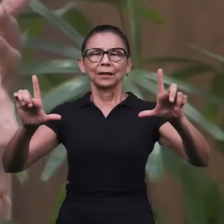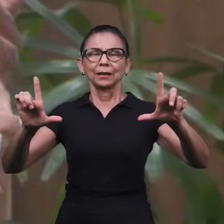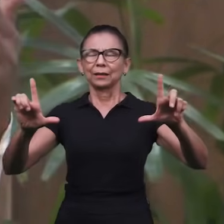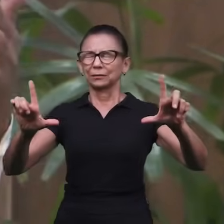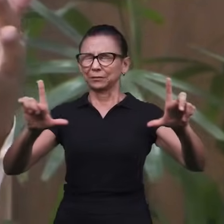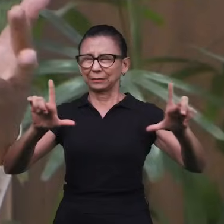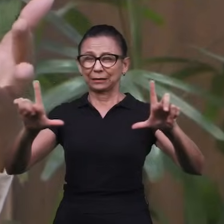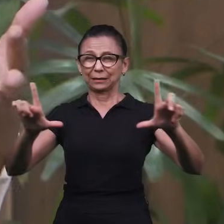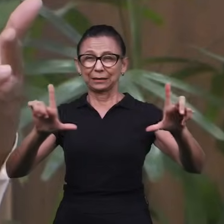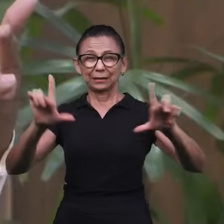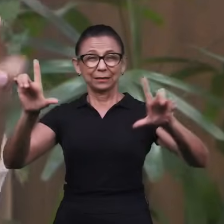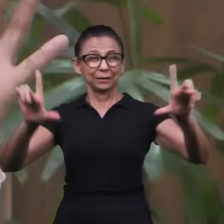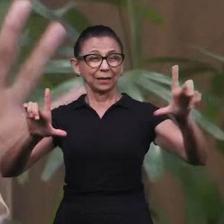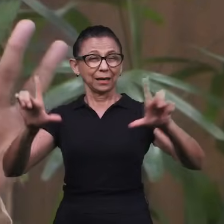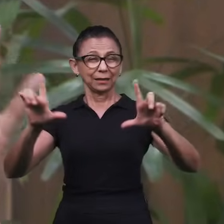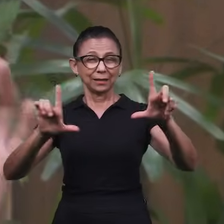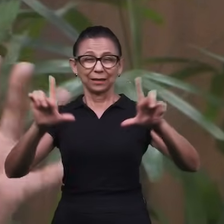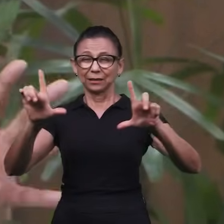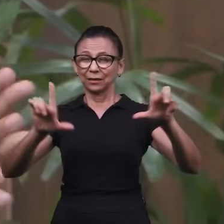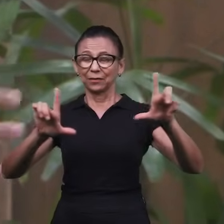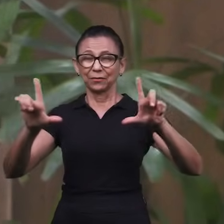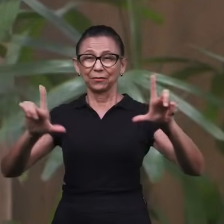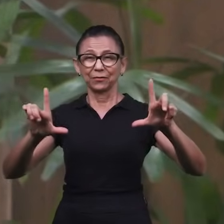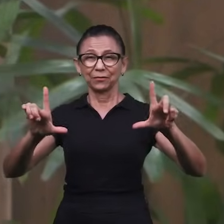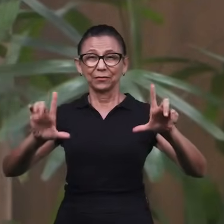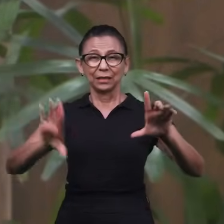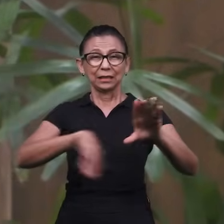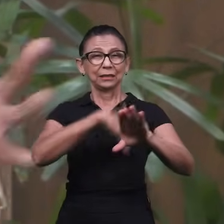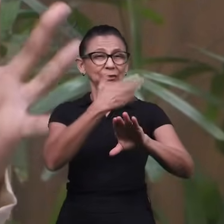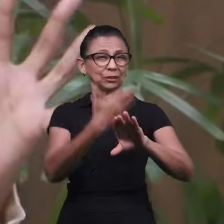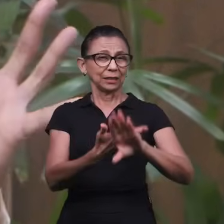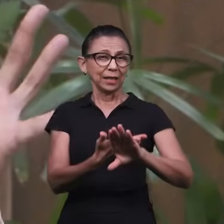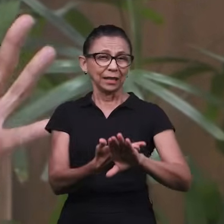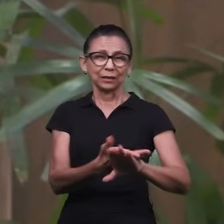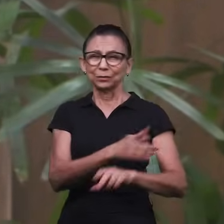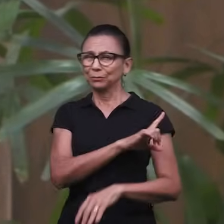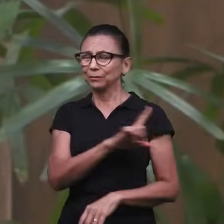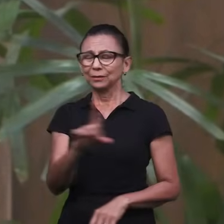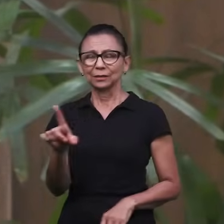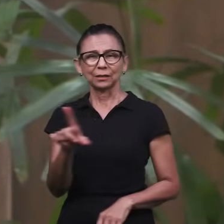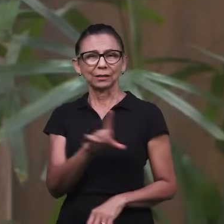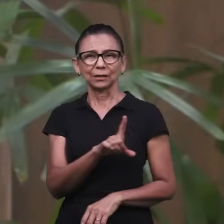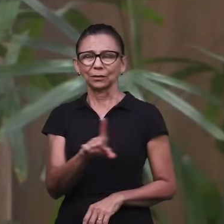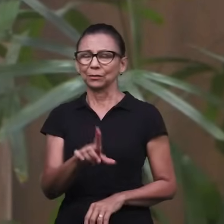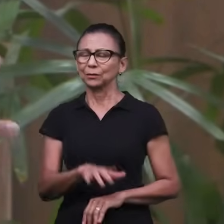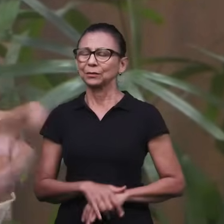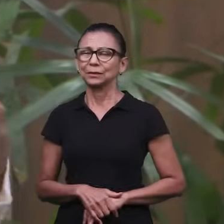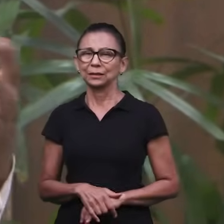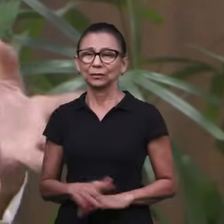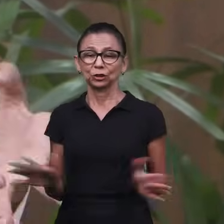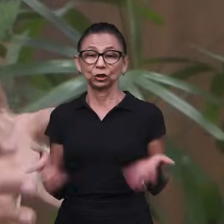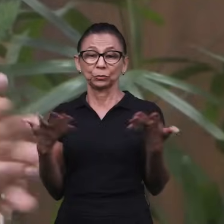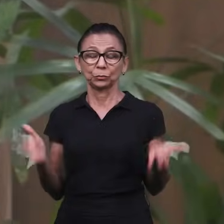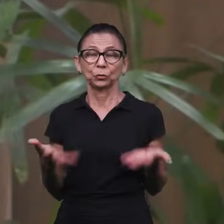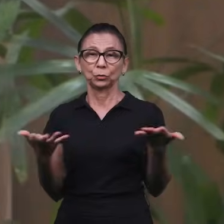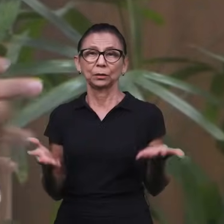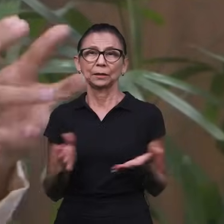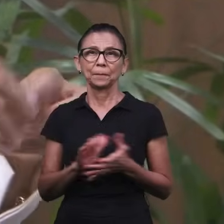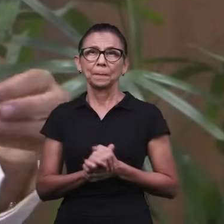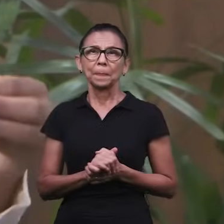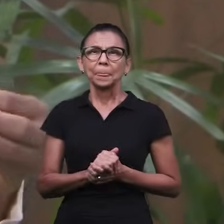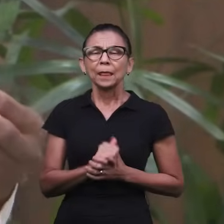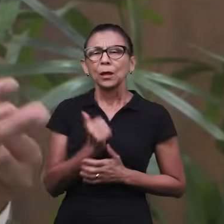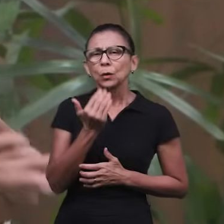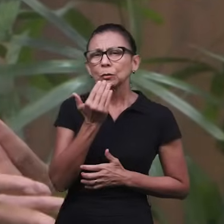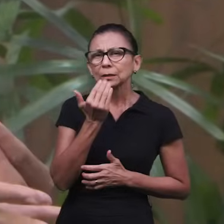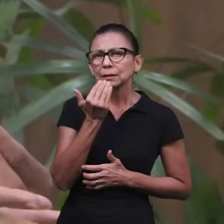telas, muito tempo de celular? Não, uma criança precisa preservar esse cérebro de muita estimulação. Os alimentos é bom cuidar. Então,